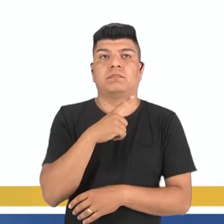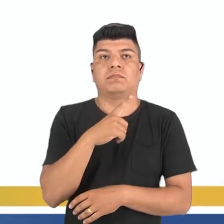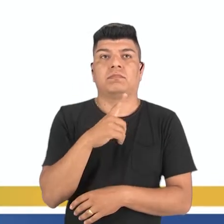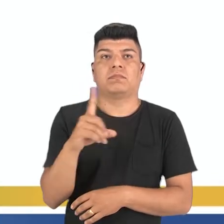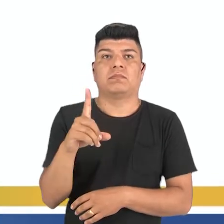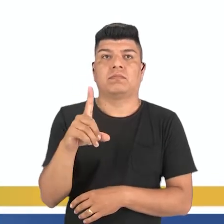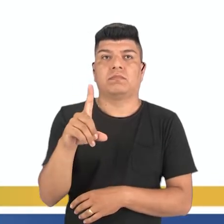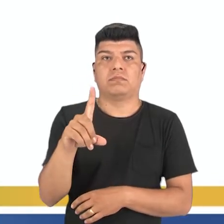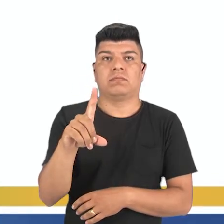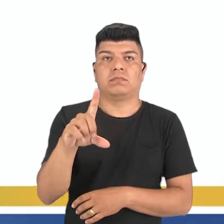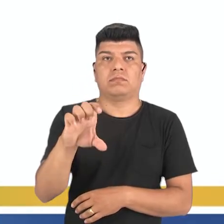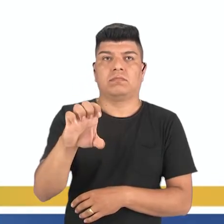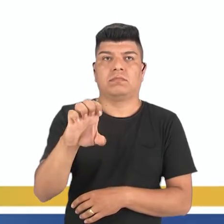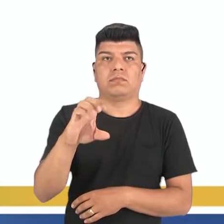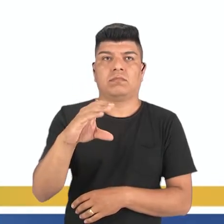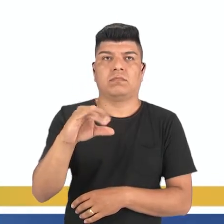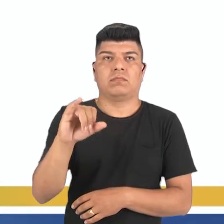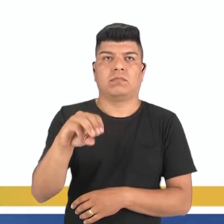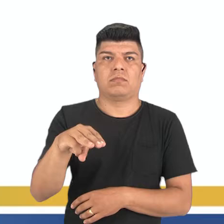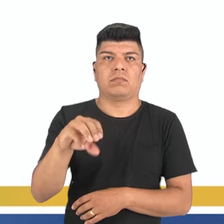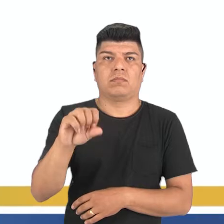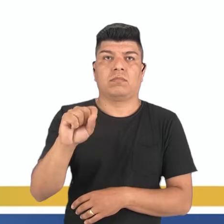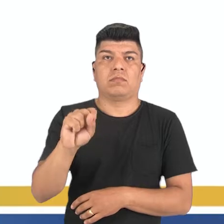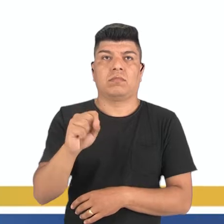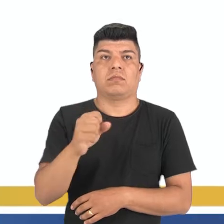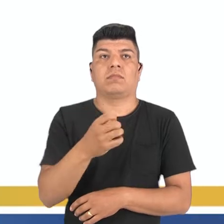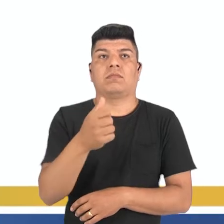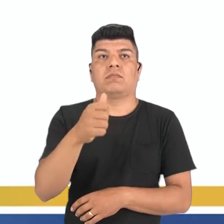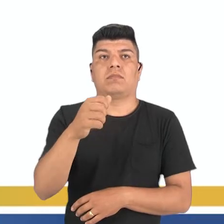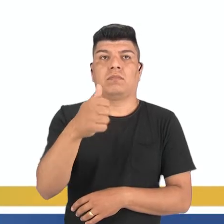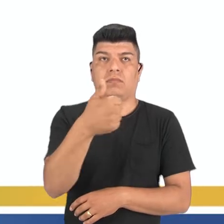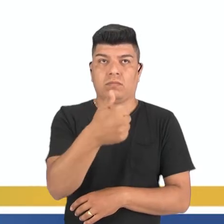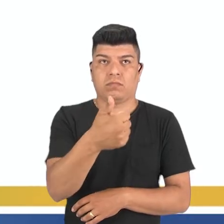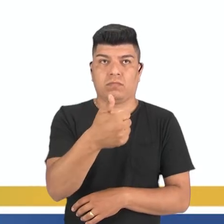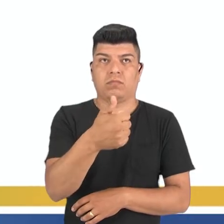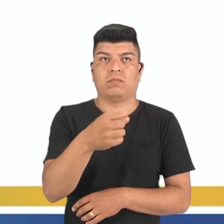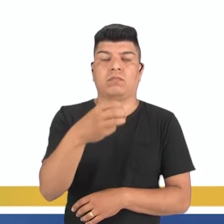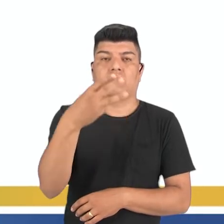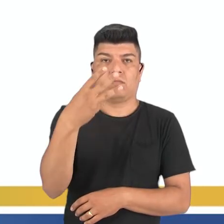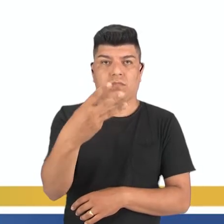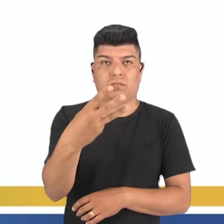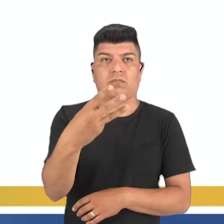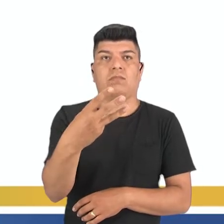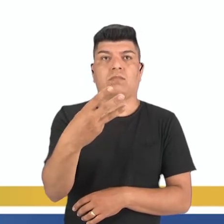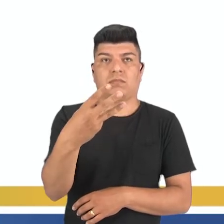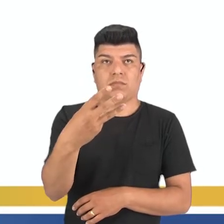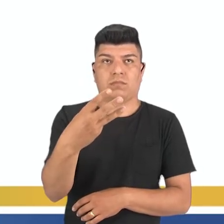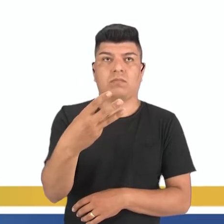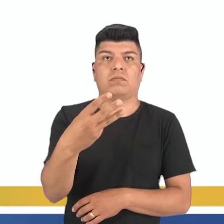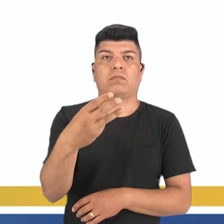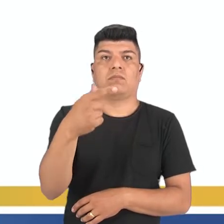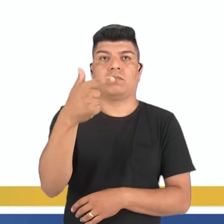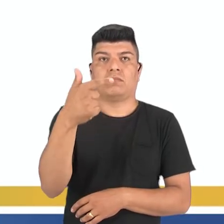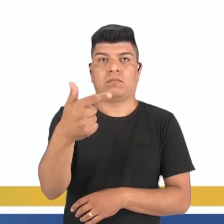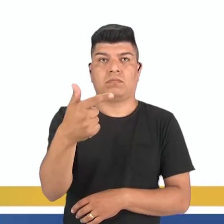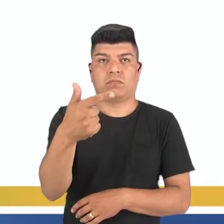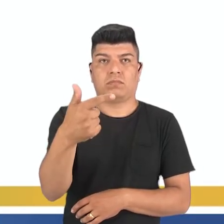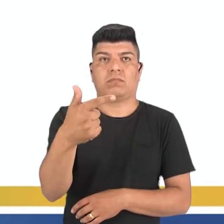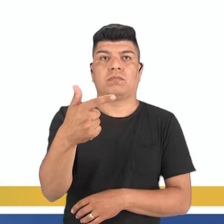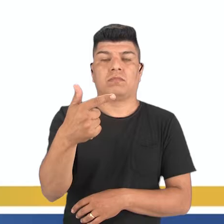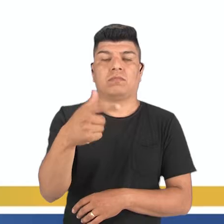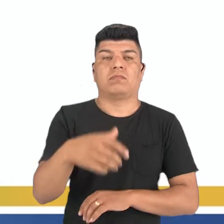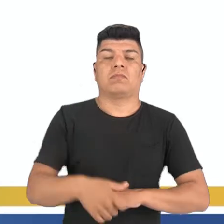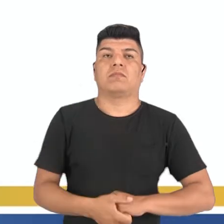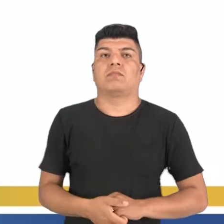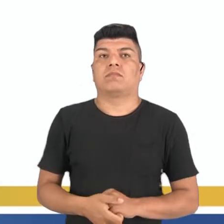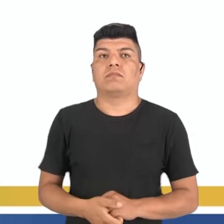posição dos décimos, certo? O 1, centésimo, o 3, milésimo e 2, décimos de